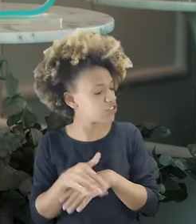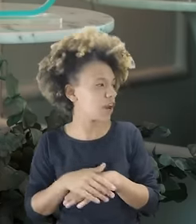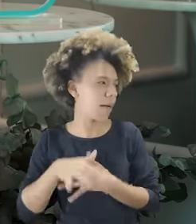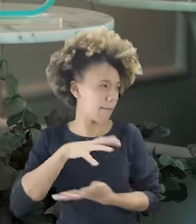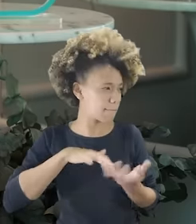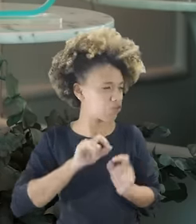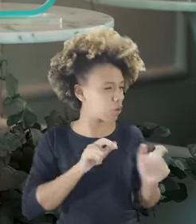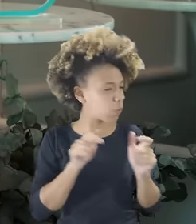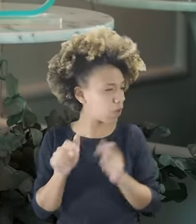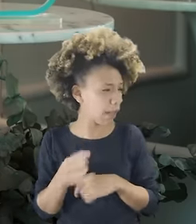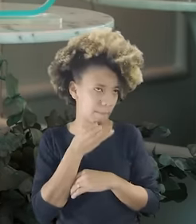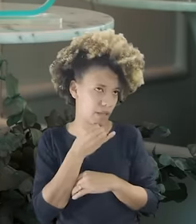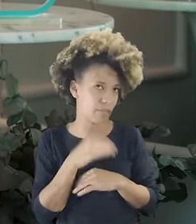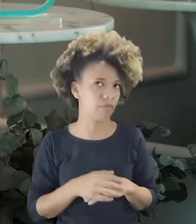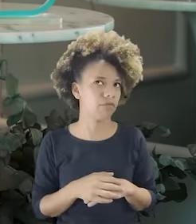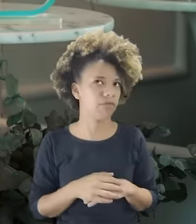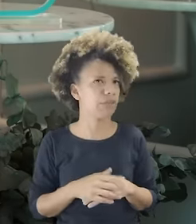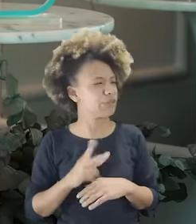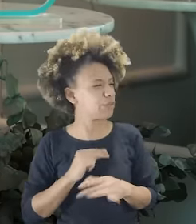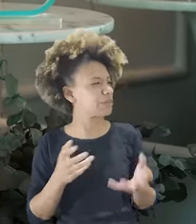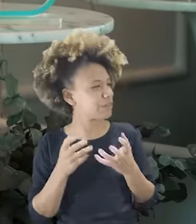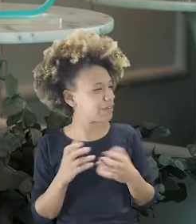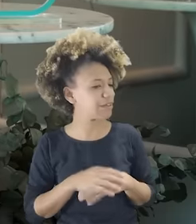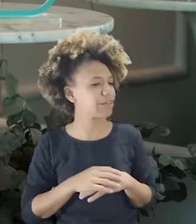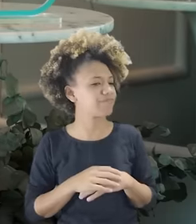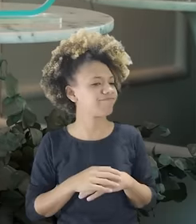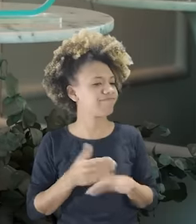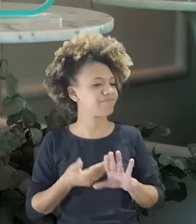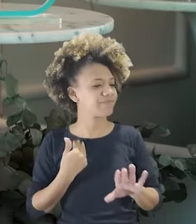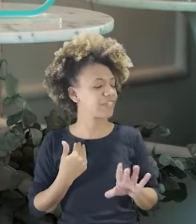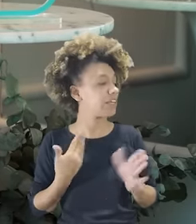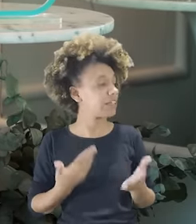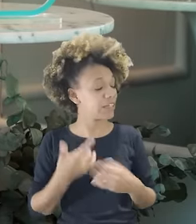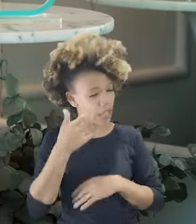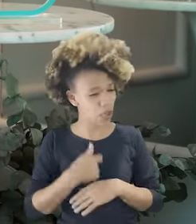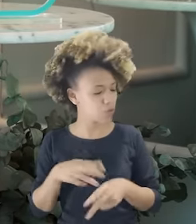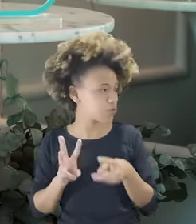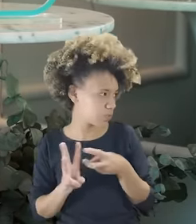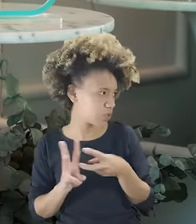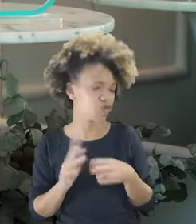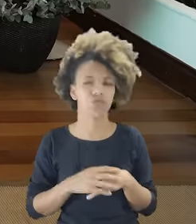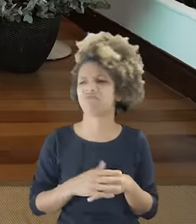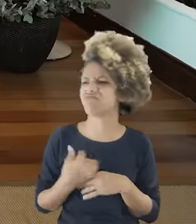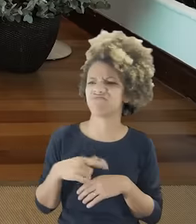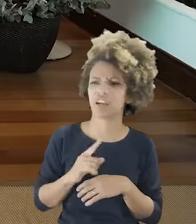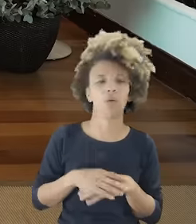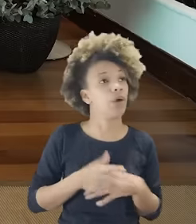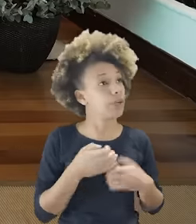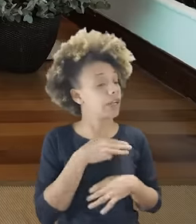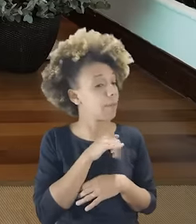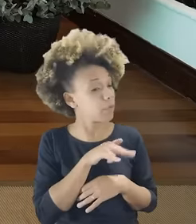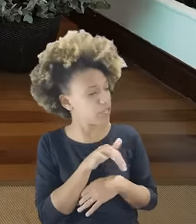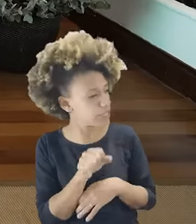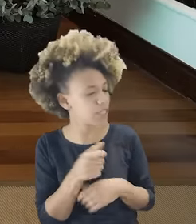ela mexe com você em algum lugar do tipo eu queria tanto sair de casa e eu ser o índio Eu queria tanto ser